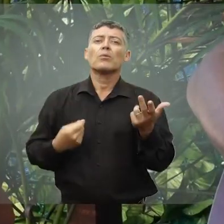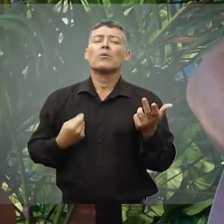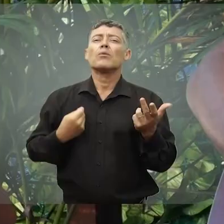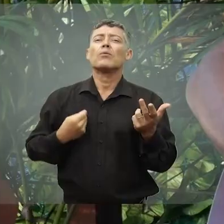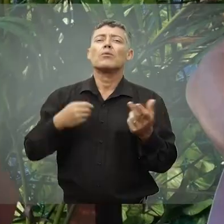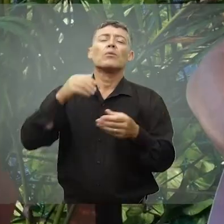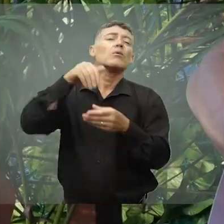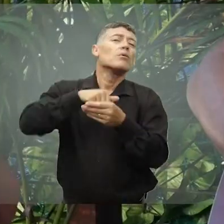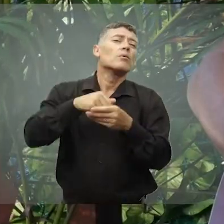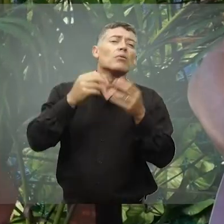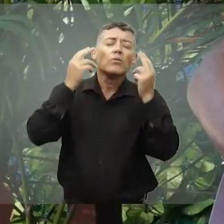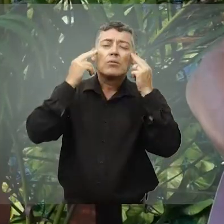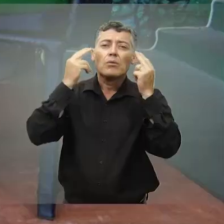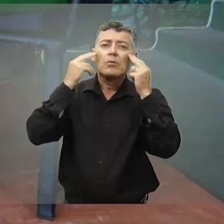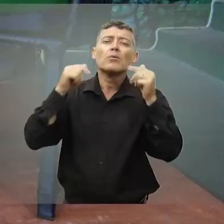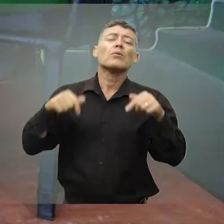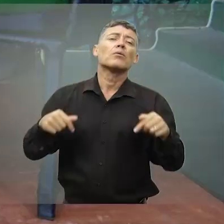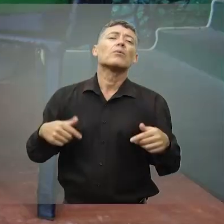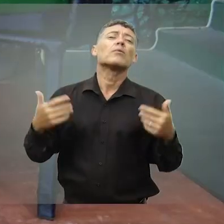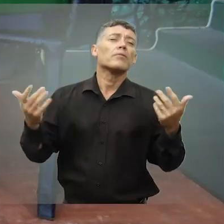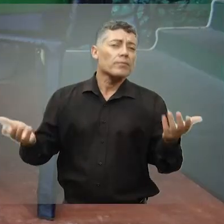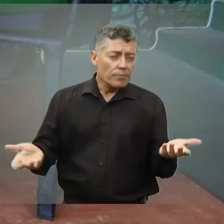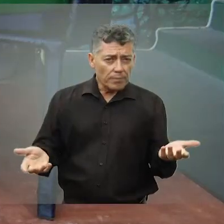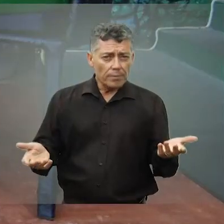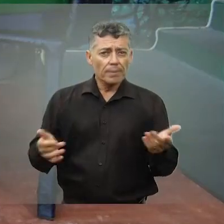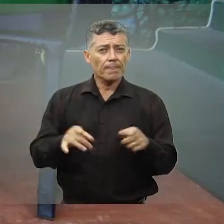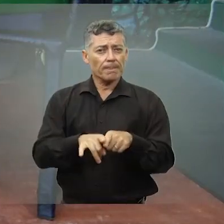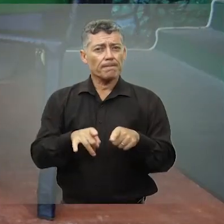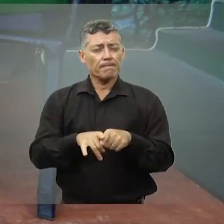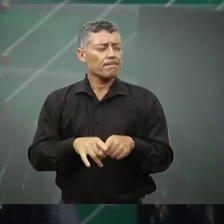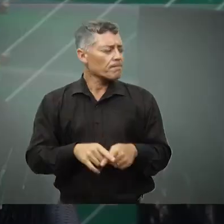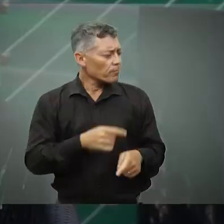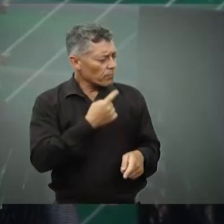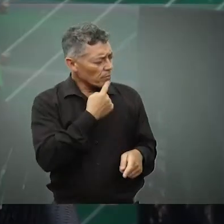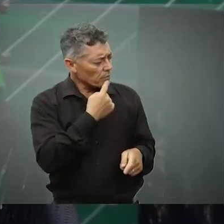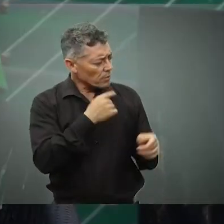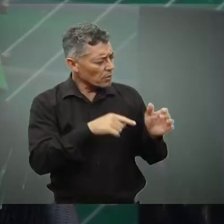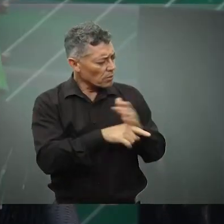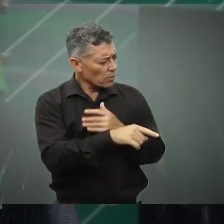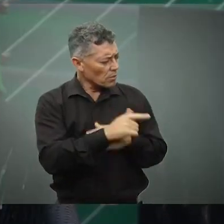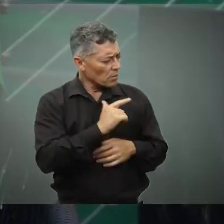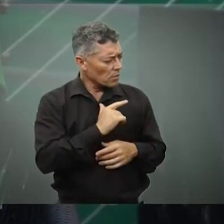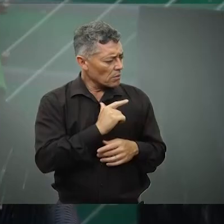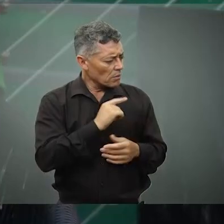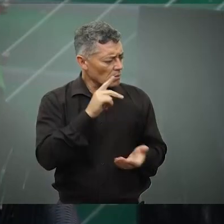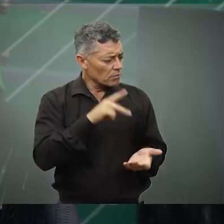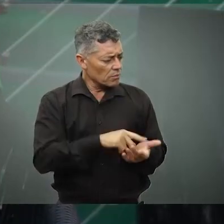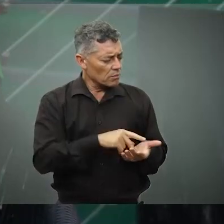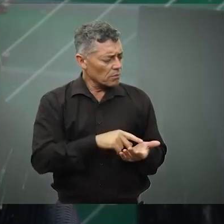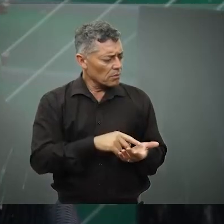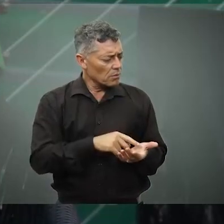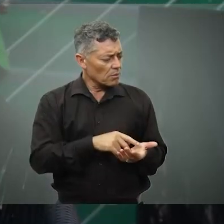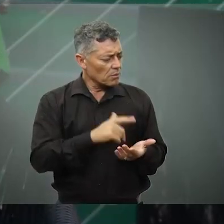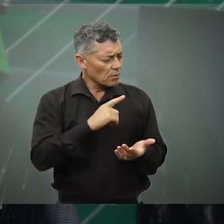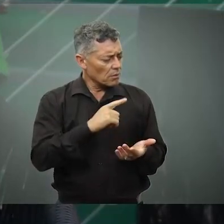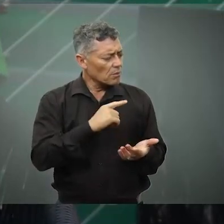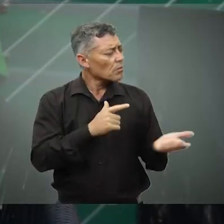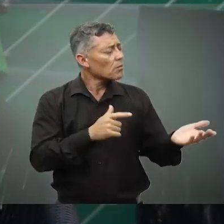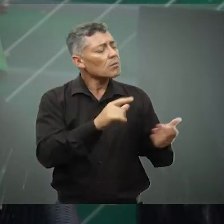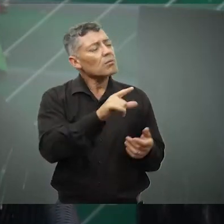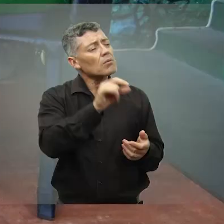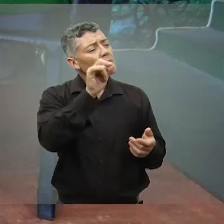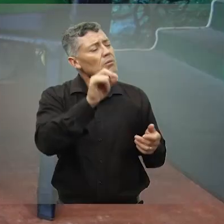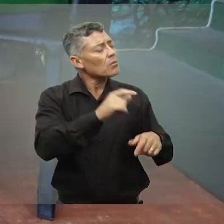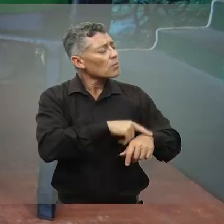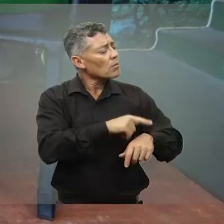vida que segue, que faz o que gosta, simples assim. Que coisa boa, Serginho. Você é feliz com o que você faz, né? Com certeza. Isso é muito o que você escolheu realmente para